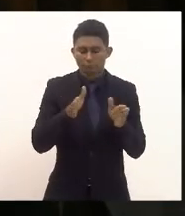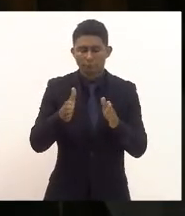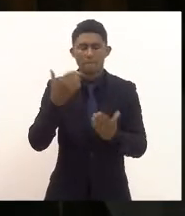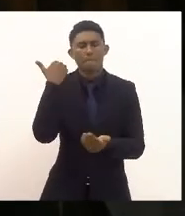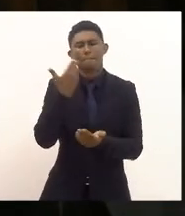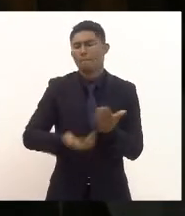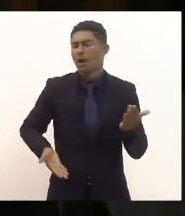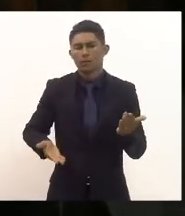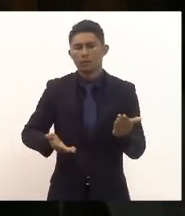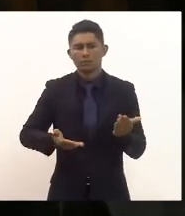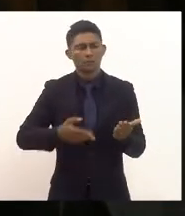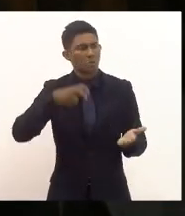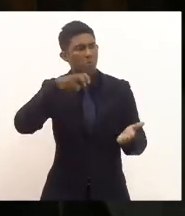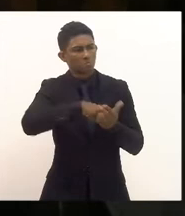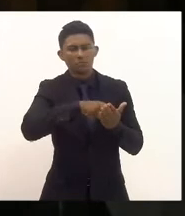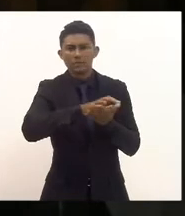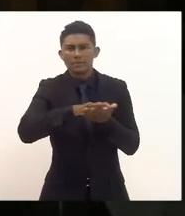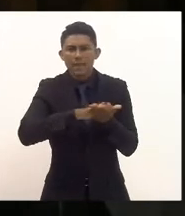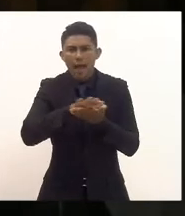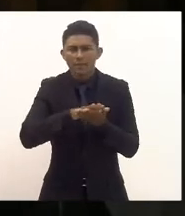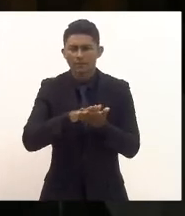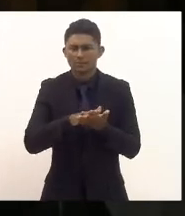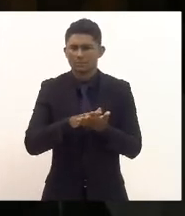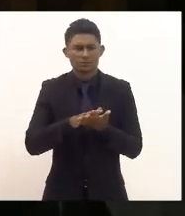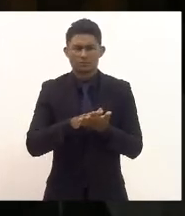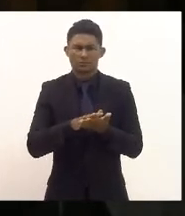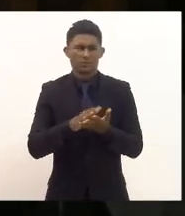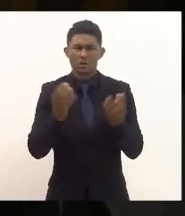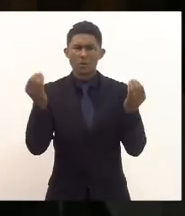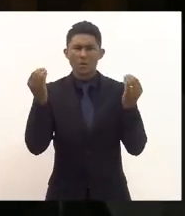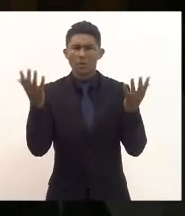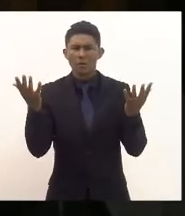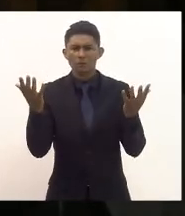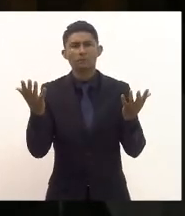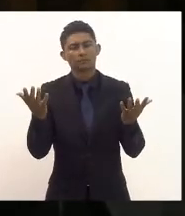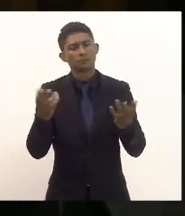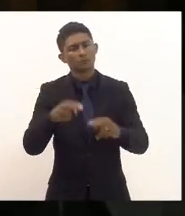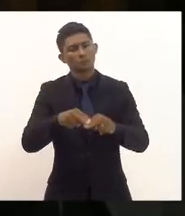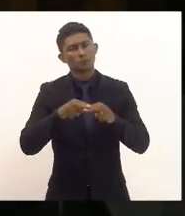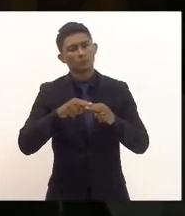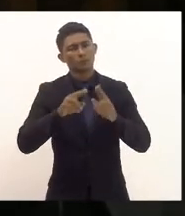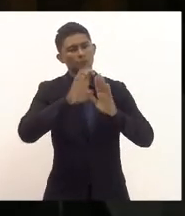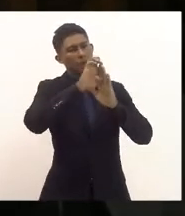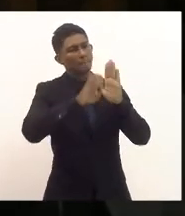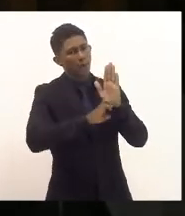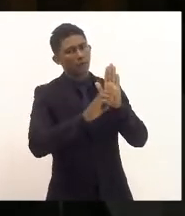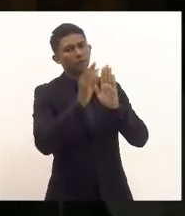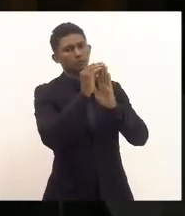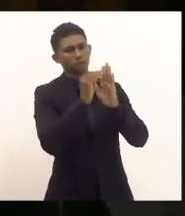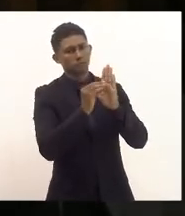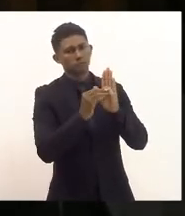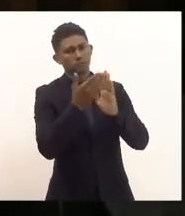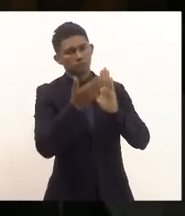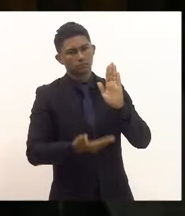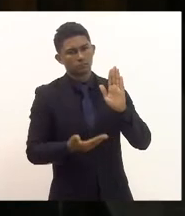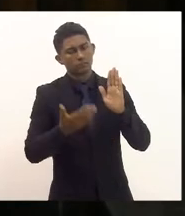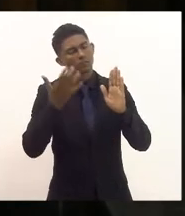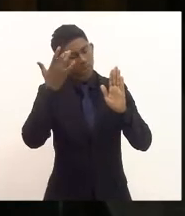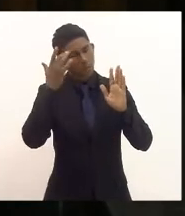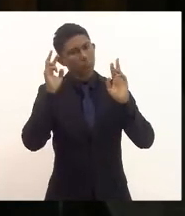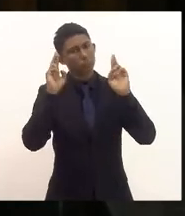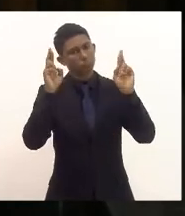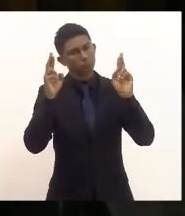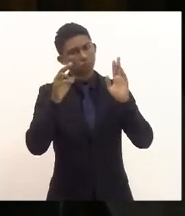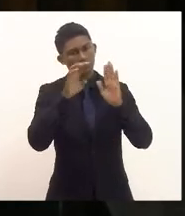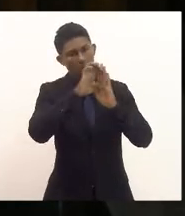e É nesse sentido que a gente vem o projeto e eu espero que essas emendas sejam acatadas